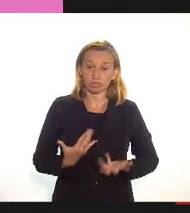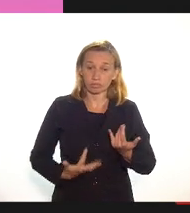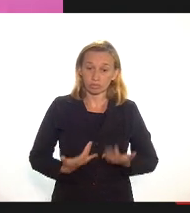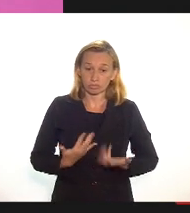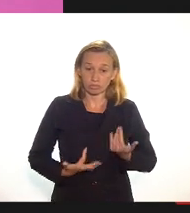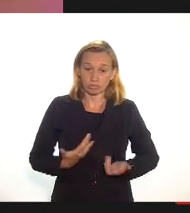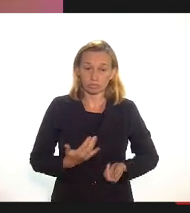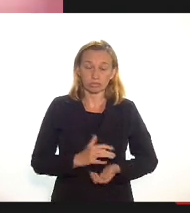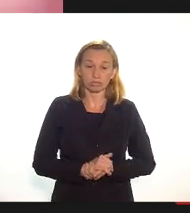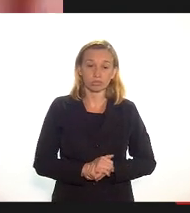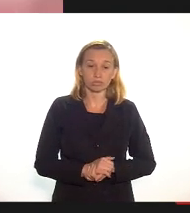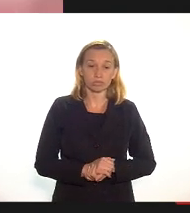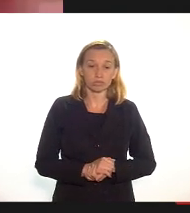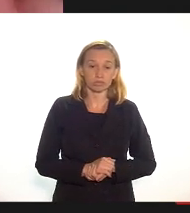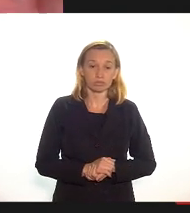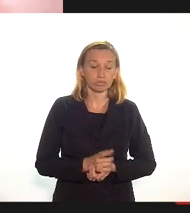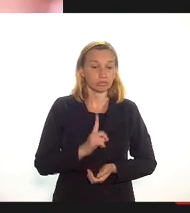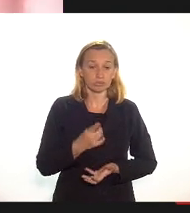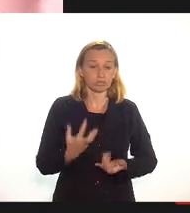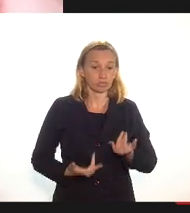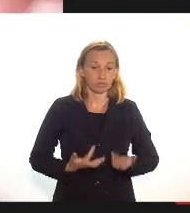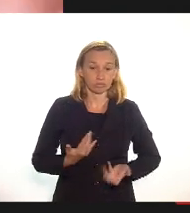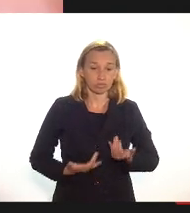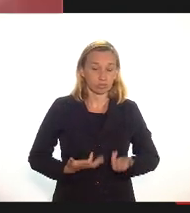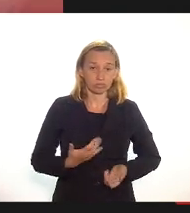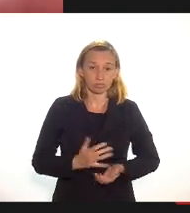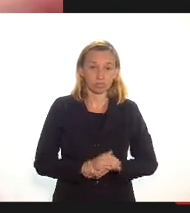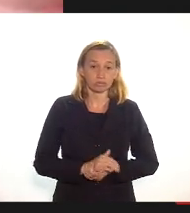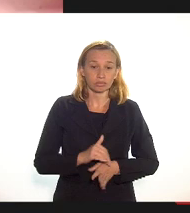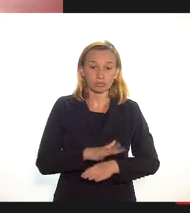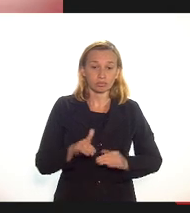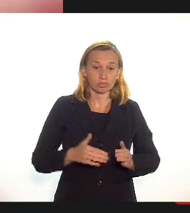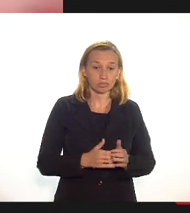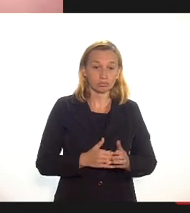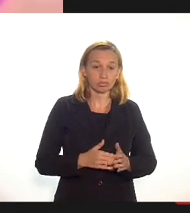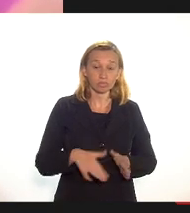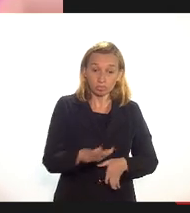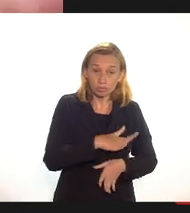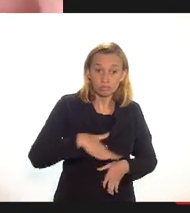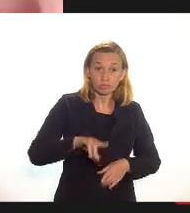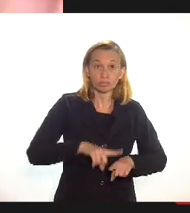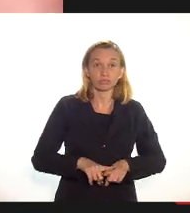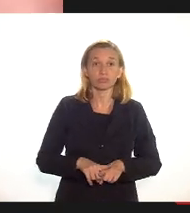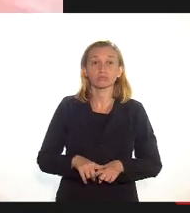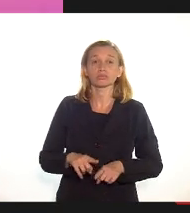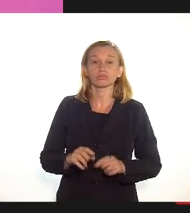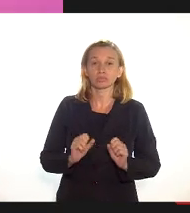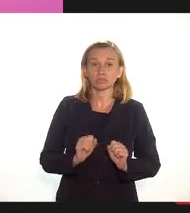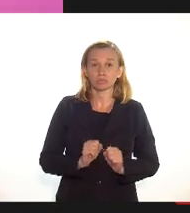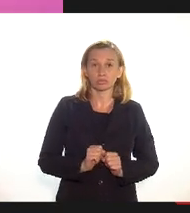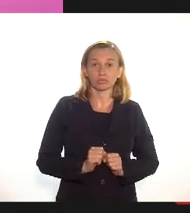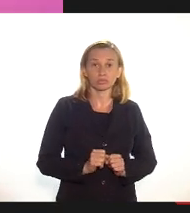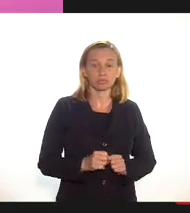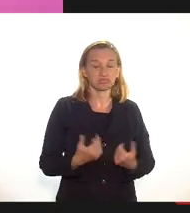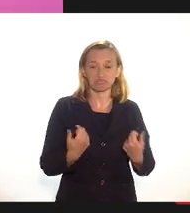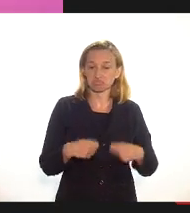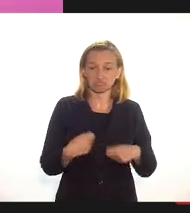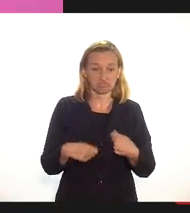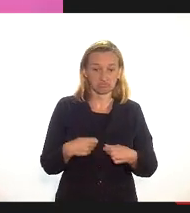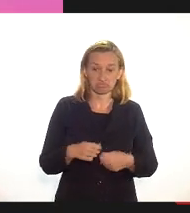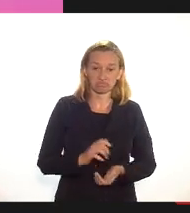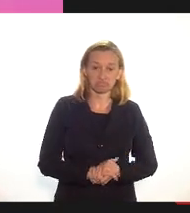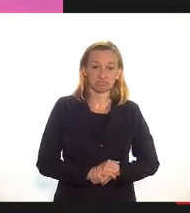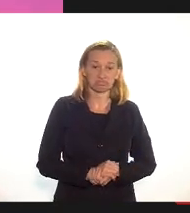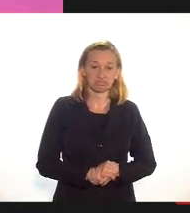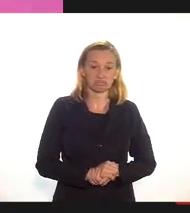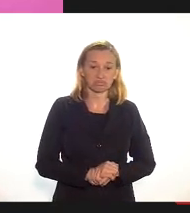já. O hospital não pegou fogo em todas essas áreas. Não teria necessidade